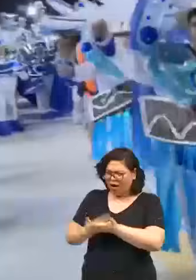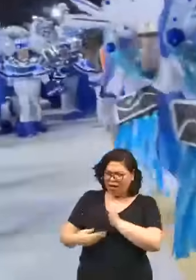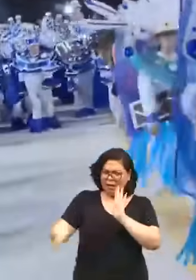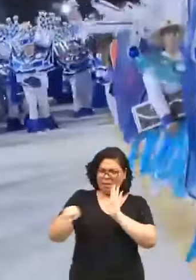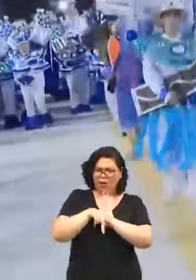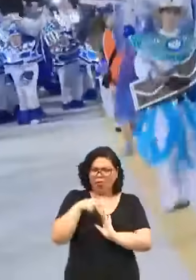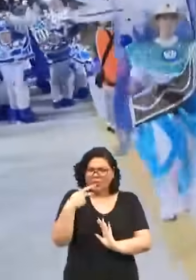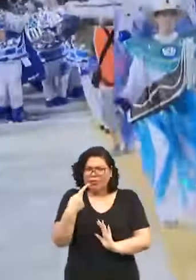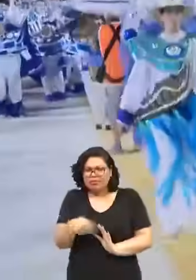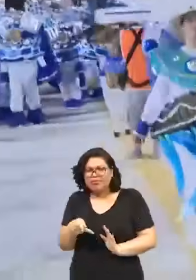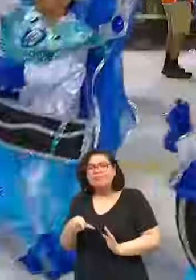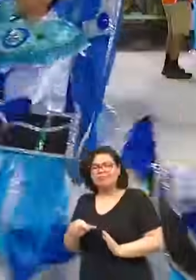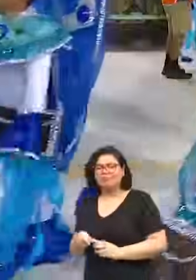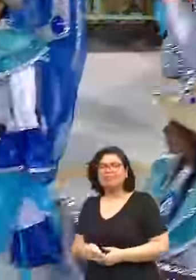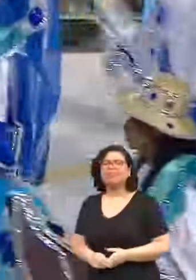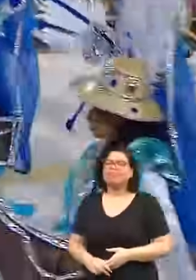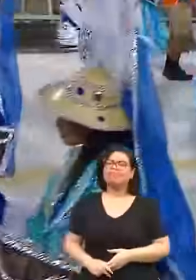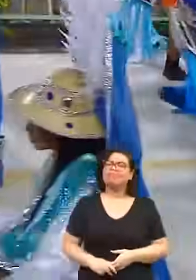agora, é